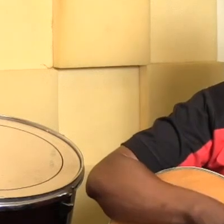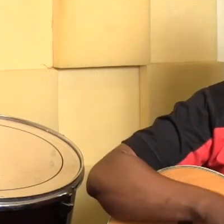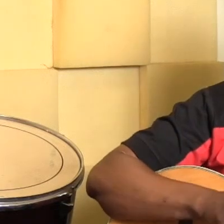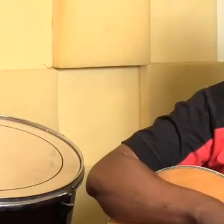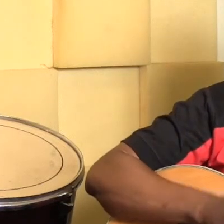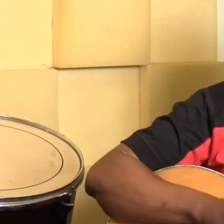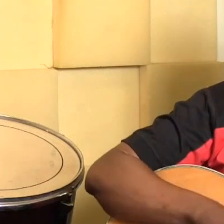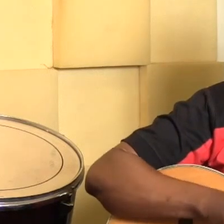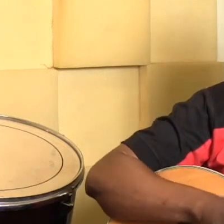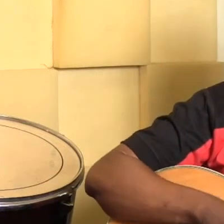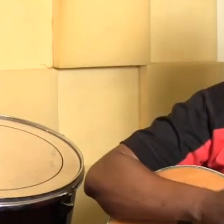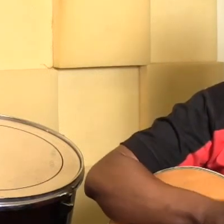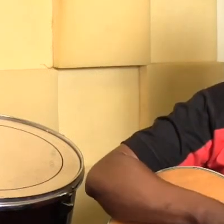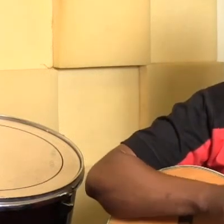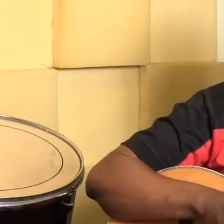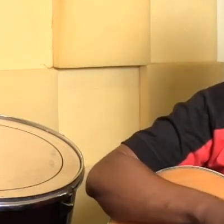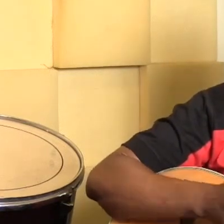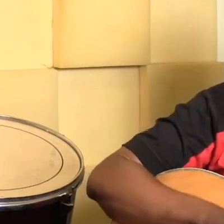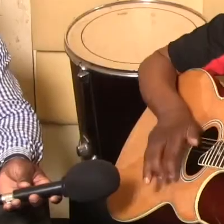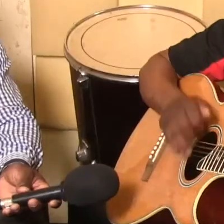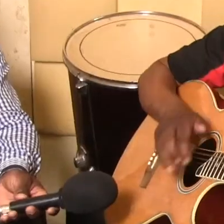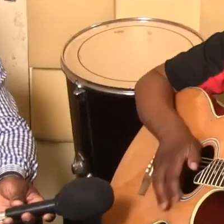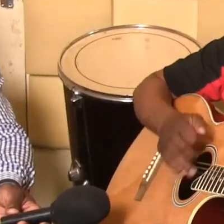a vida há esperança.